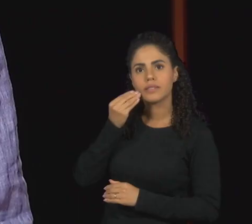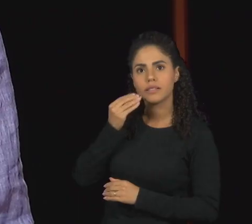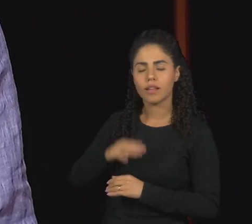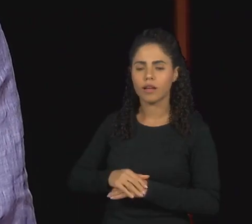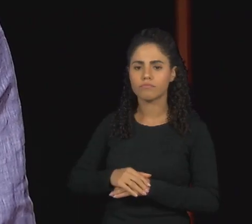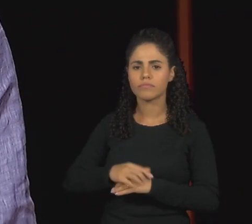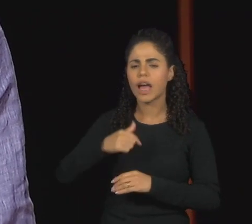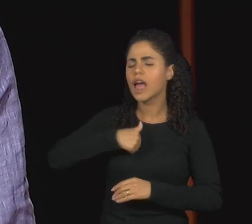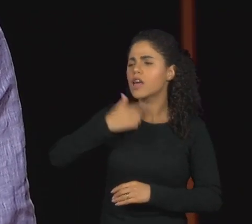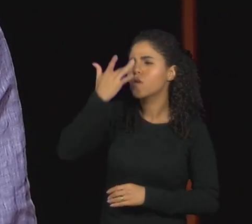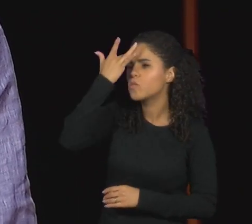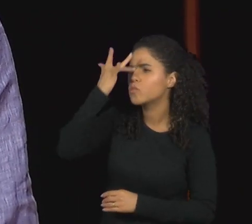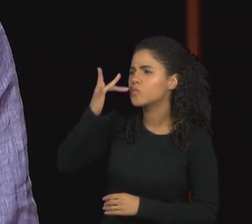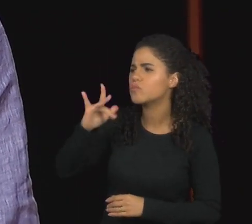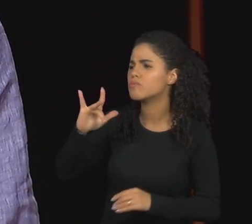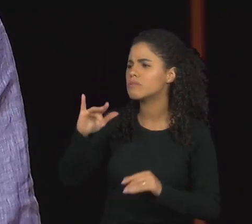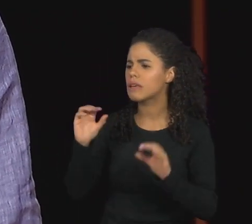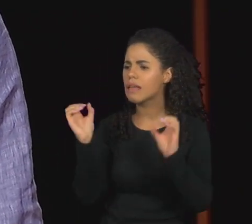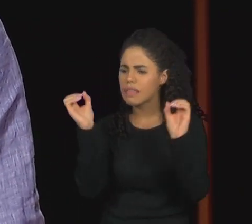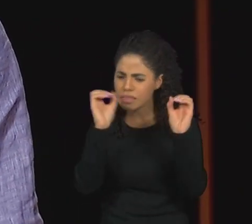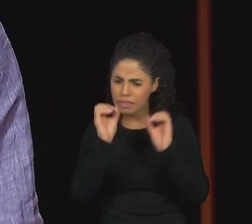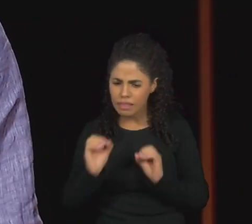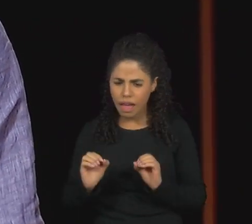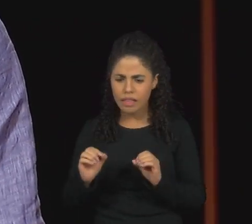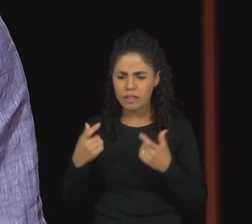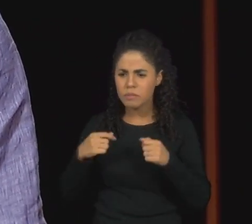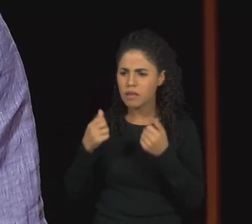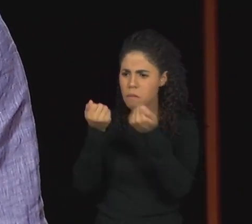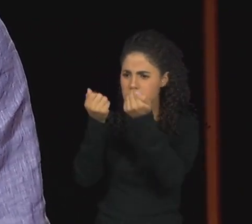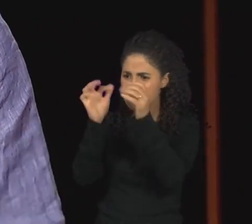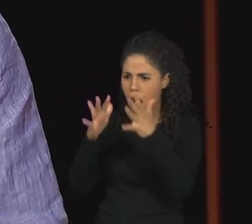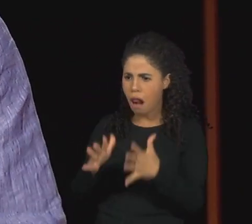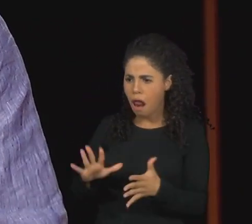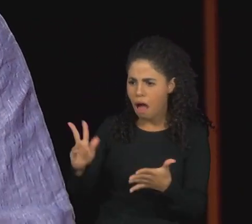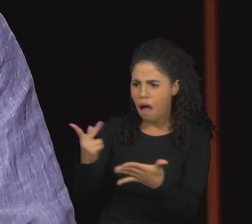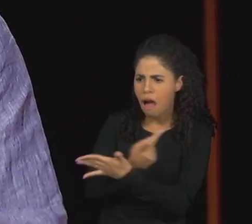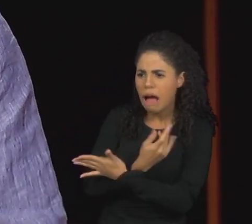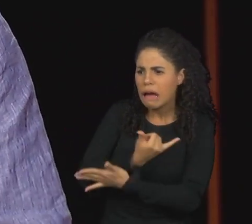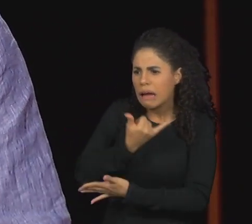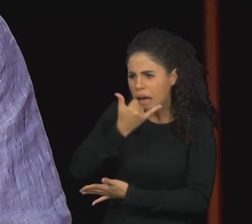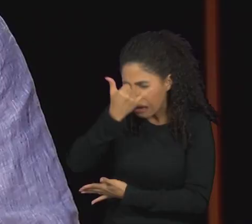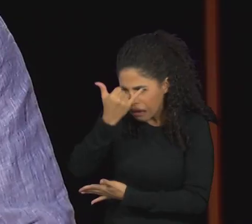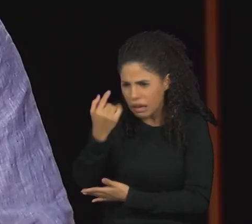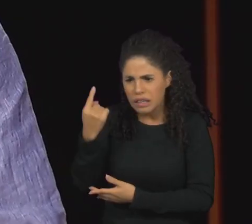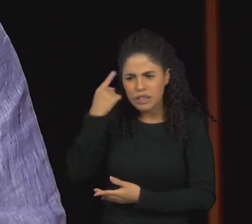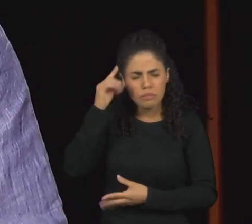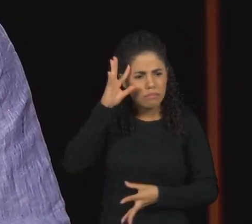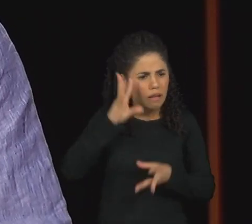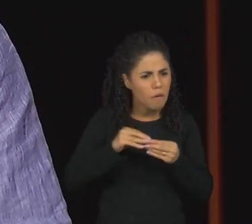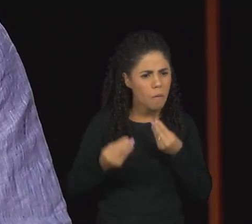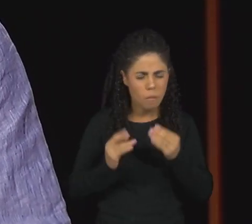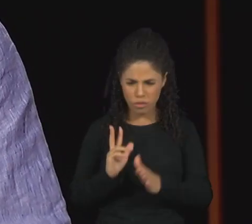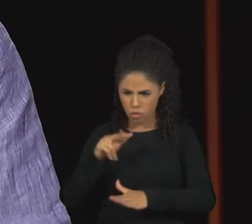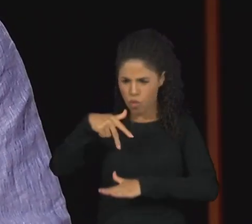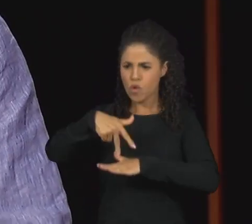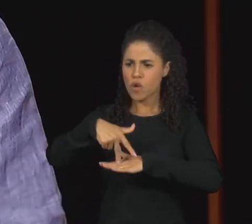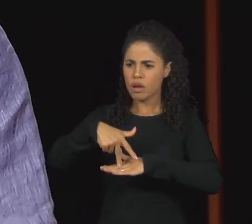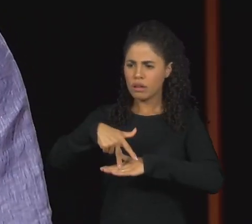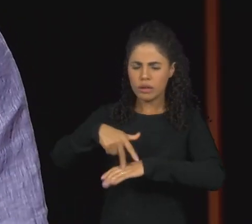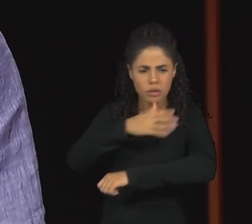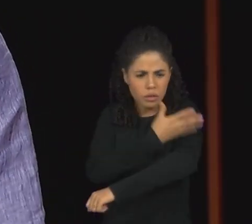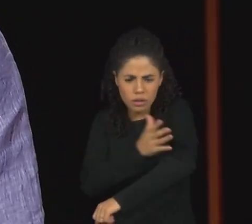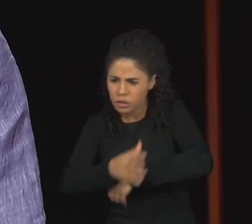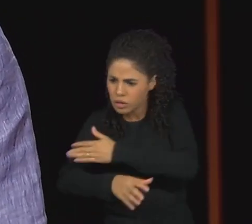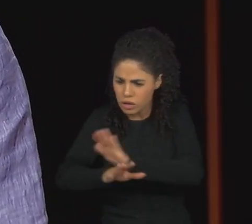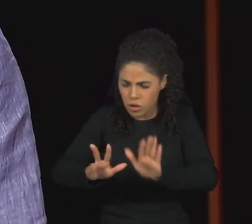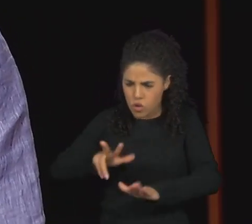Não sei de nada que não tenha desabado, nem mesmo entendo como estou de pé.